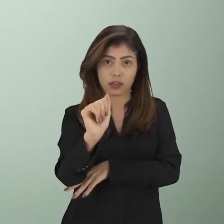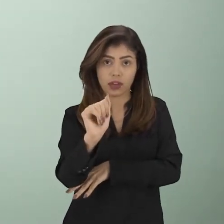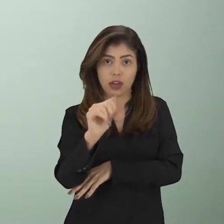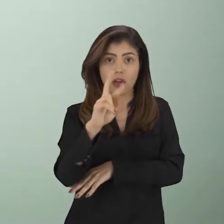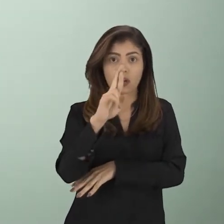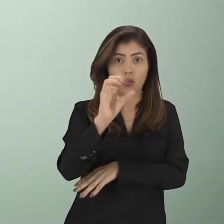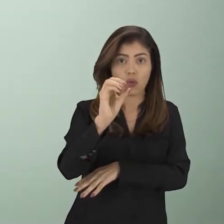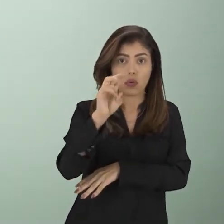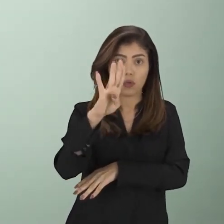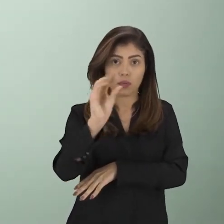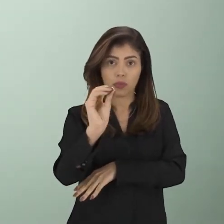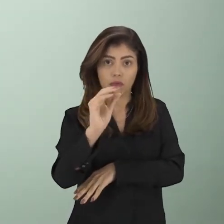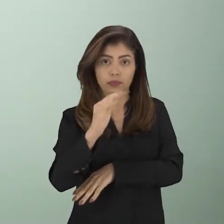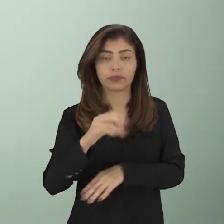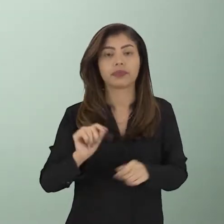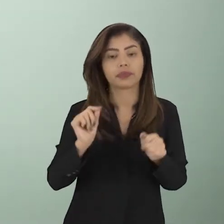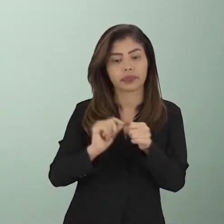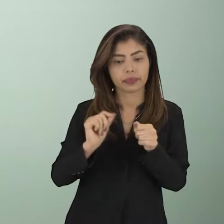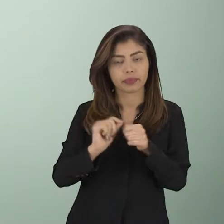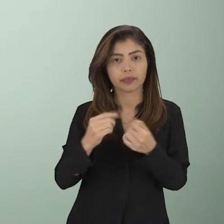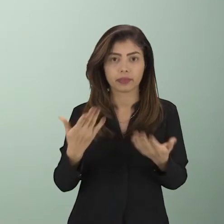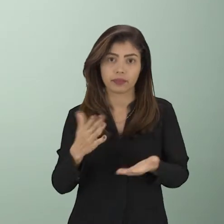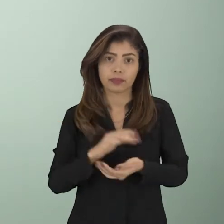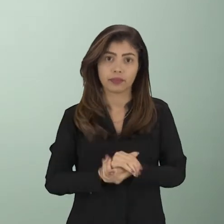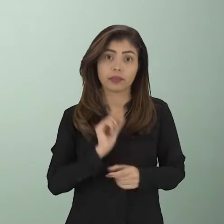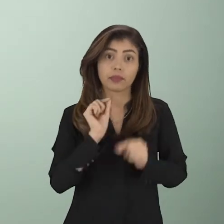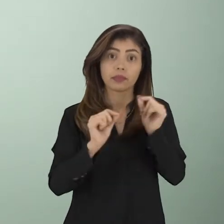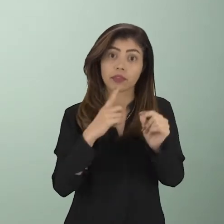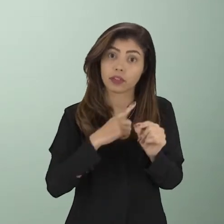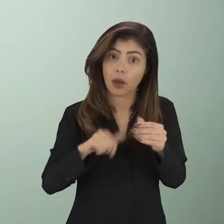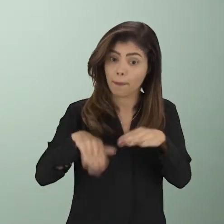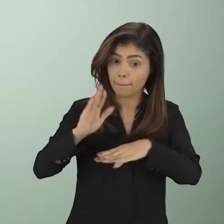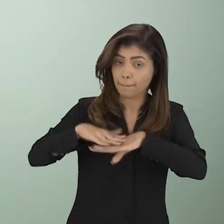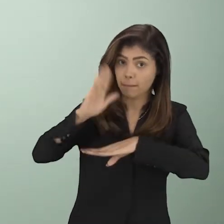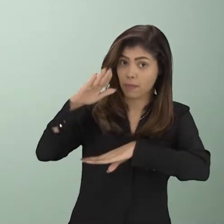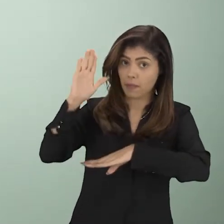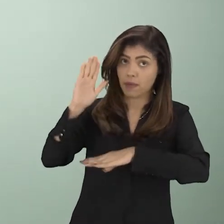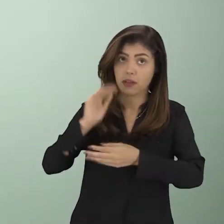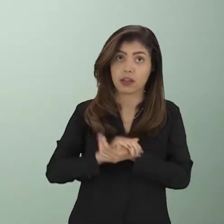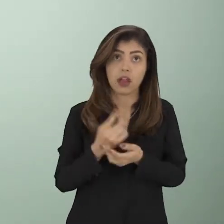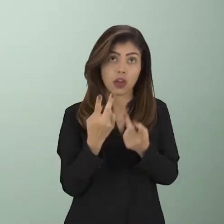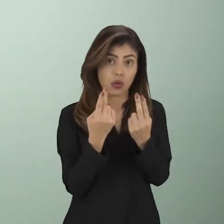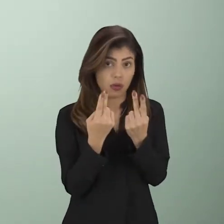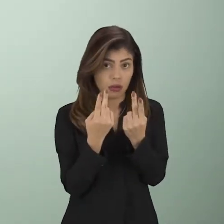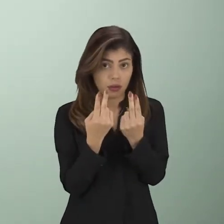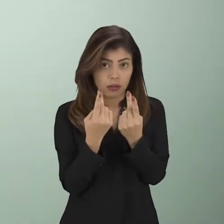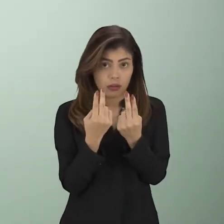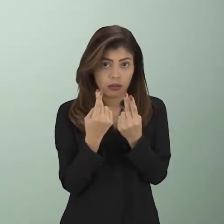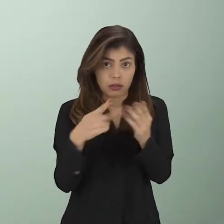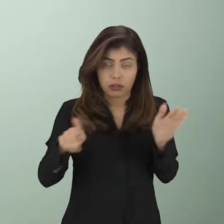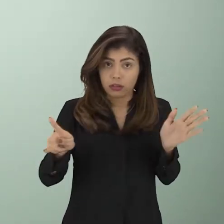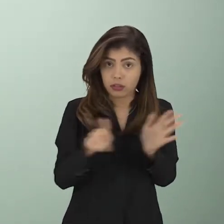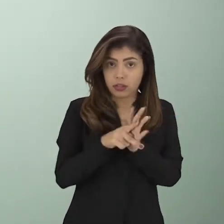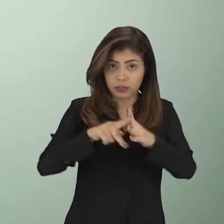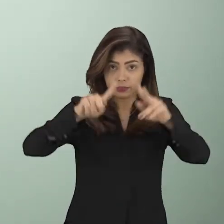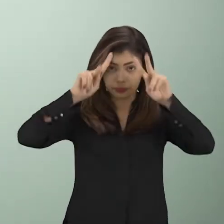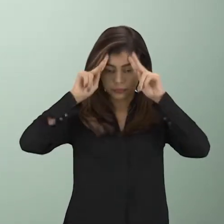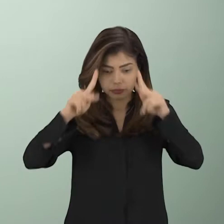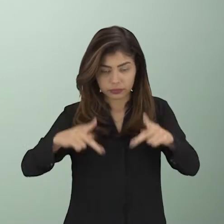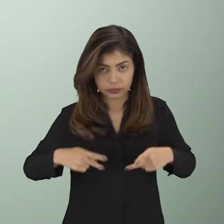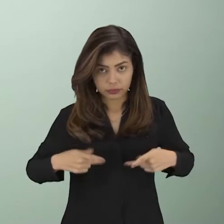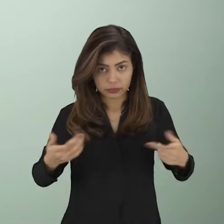robô produzida para ter o maior grau de semelhança com o próprio ser